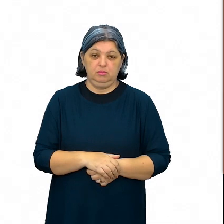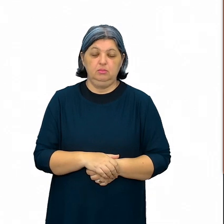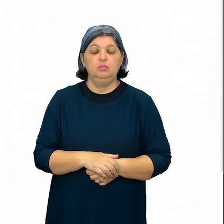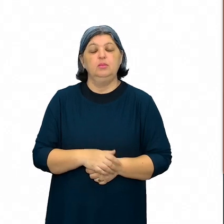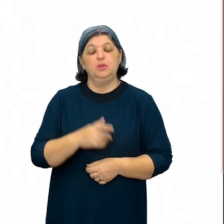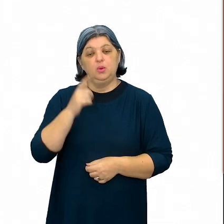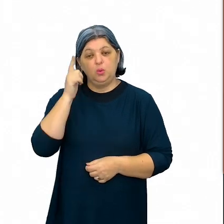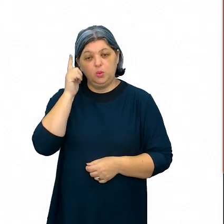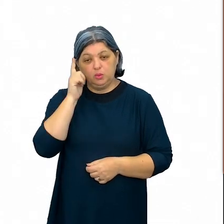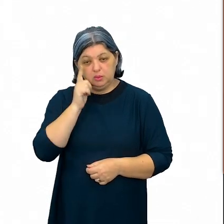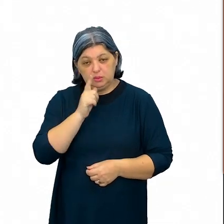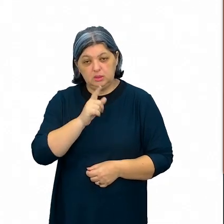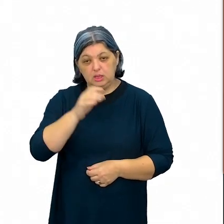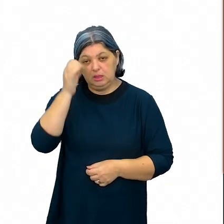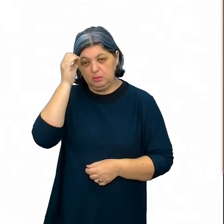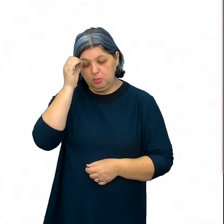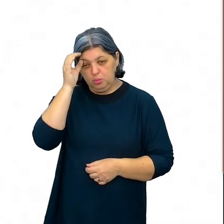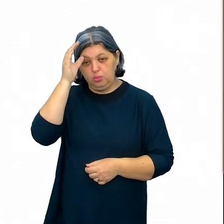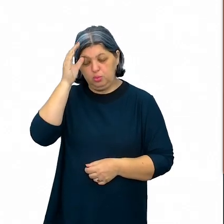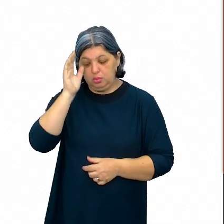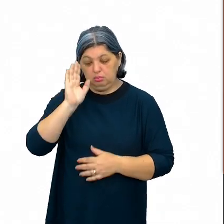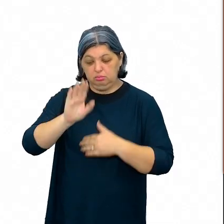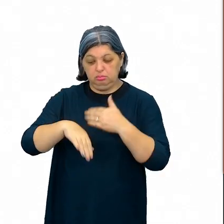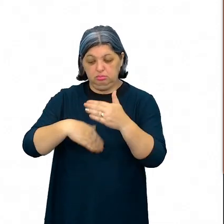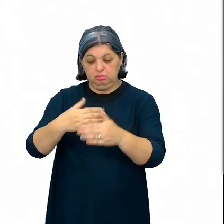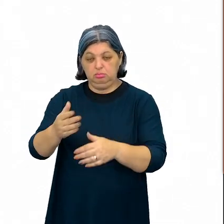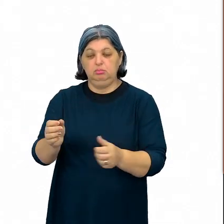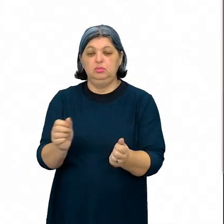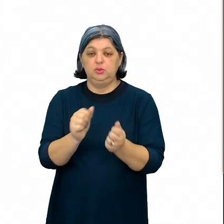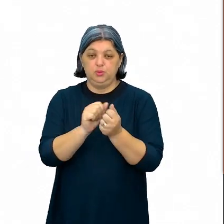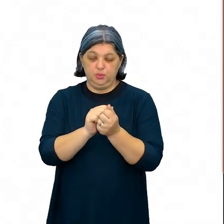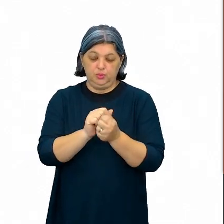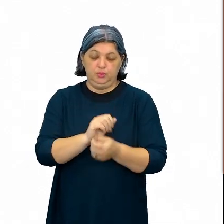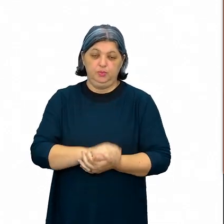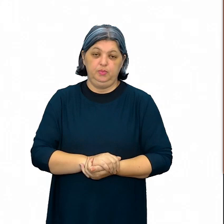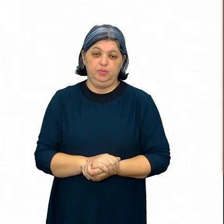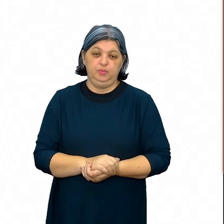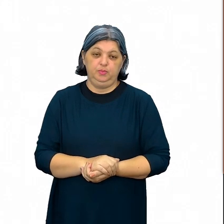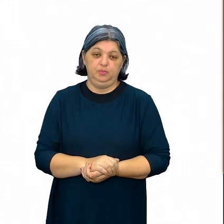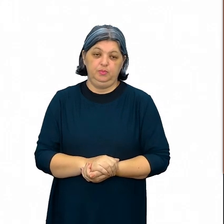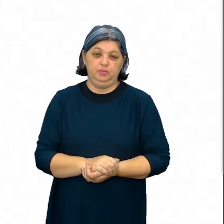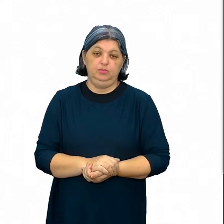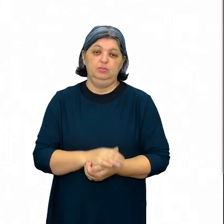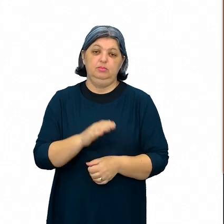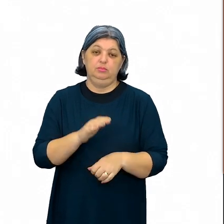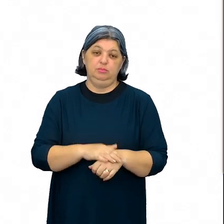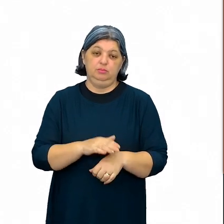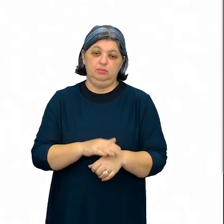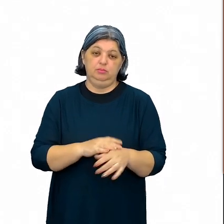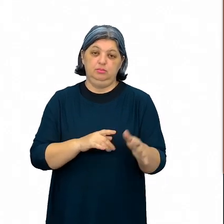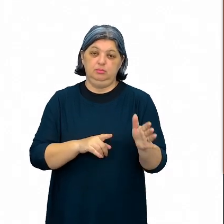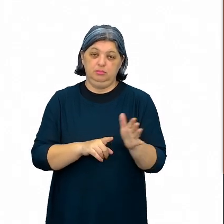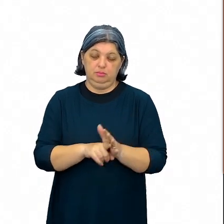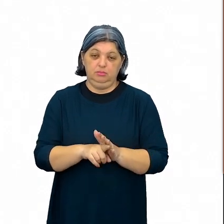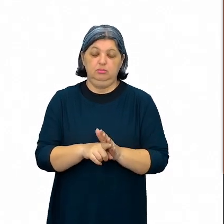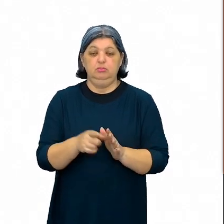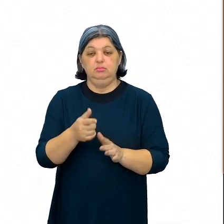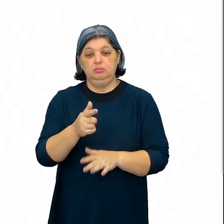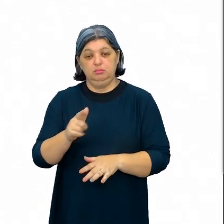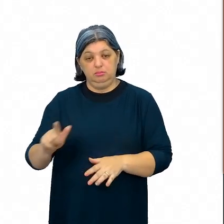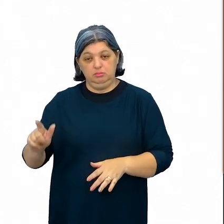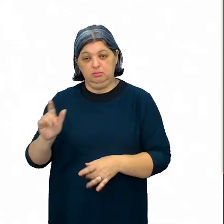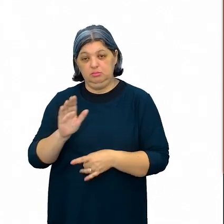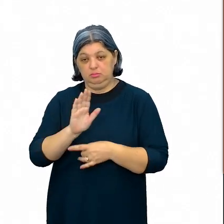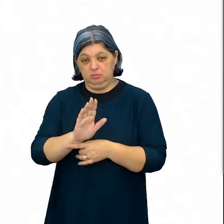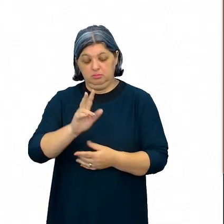crescer juntos em volta a fazer a pergunta né volto ajudá-los aí